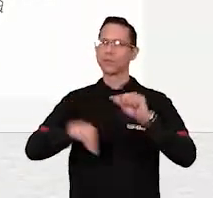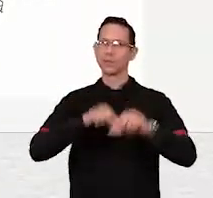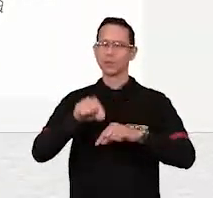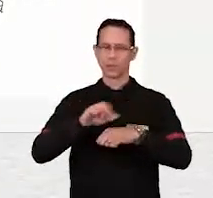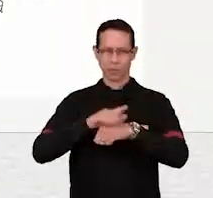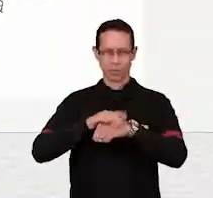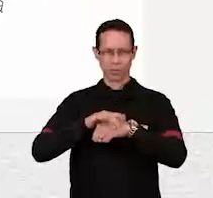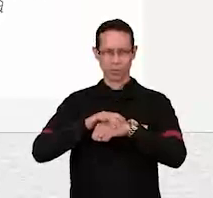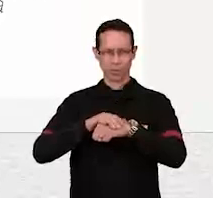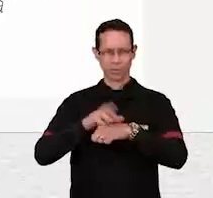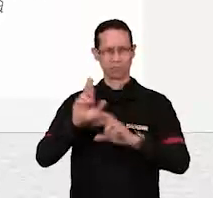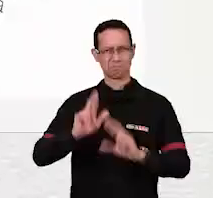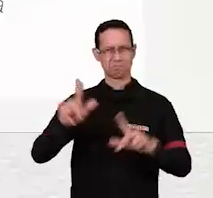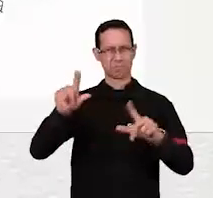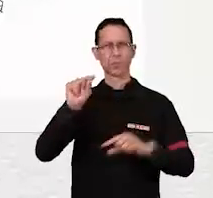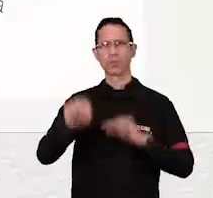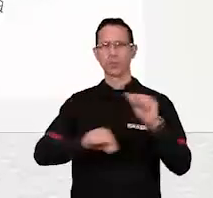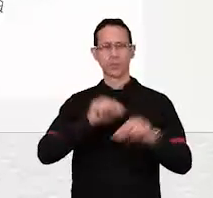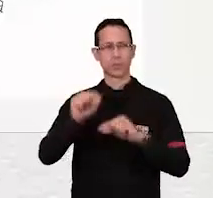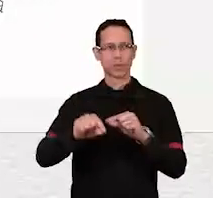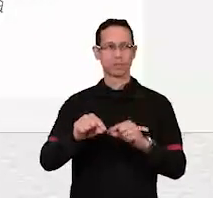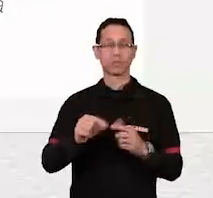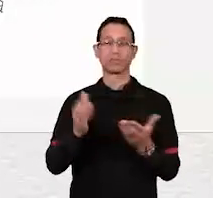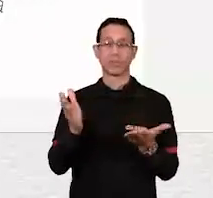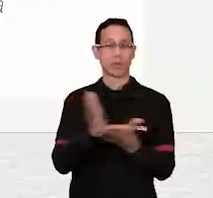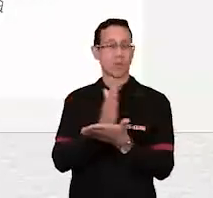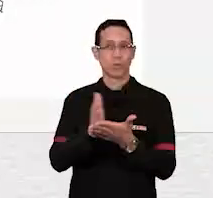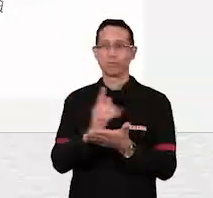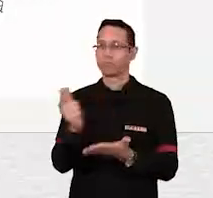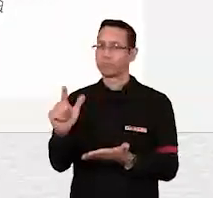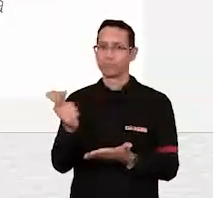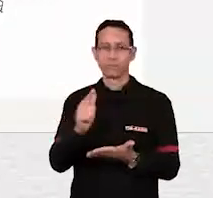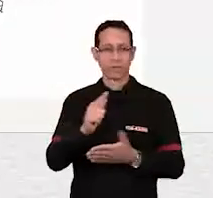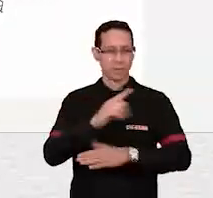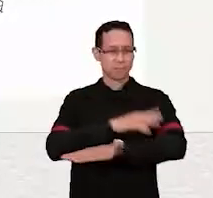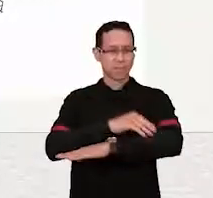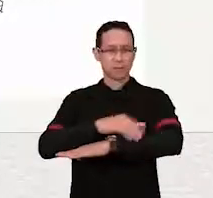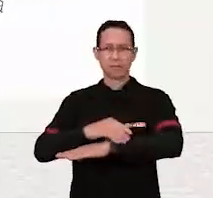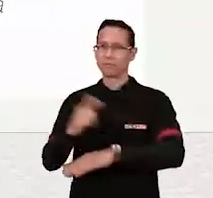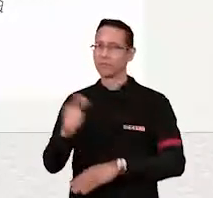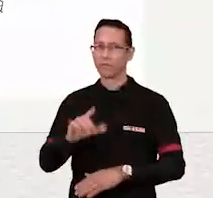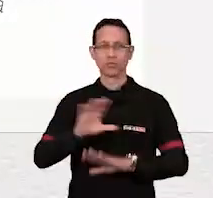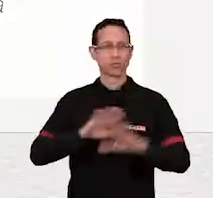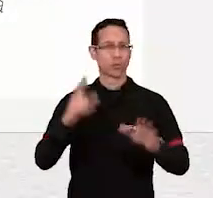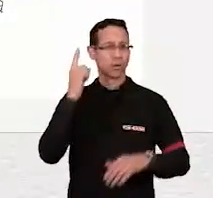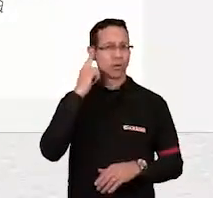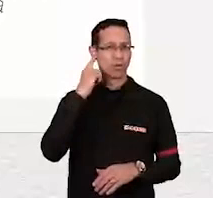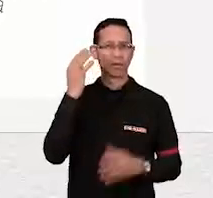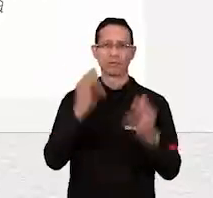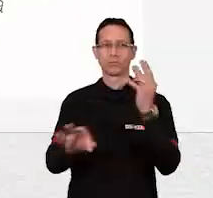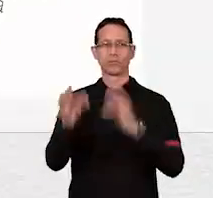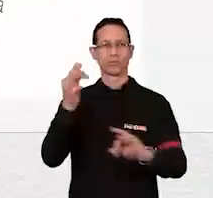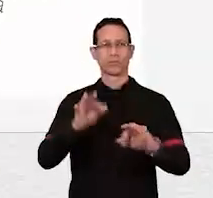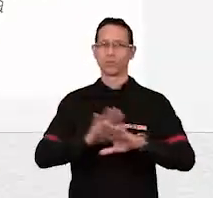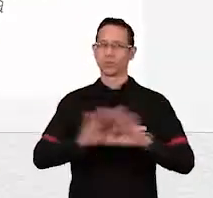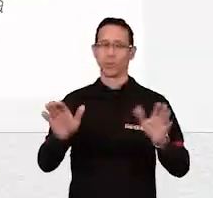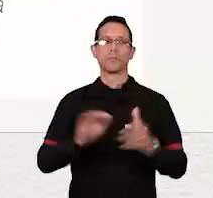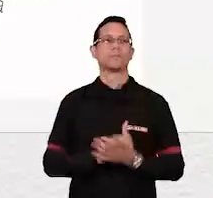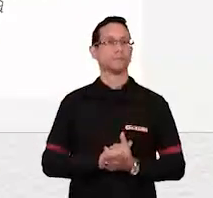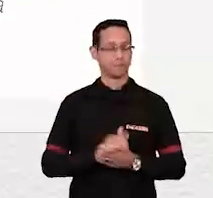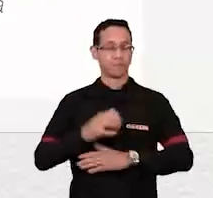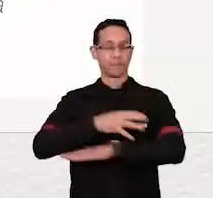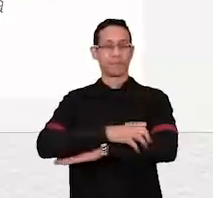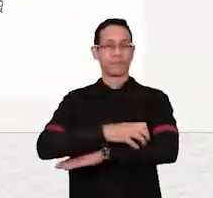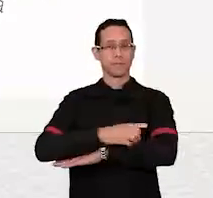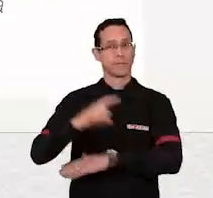doença autoimune? E, curiosamente, alguns desses animais não têm nada na pele. Eles só vêm com uma otite muito dolorosa, né? E muitos são alérgicos,